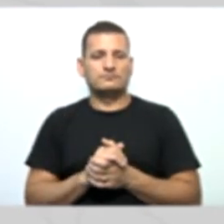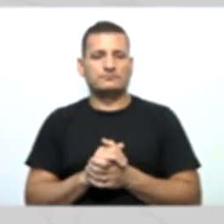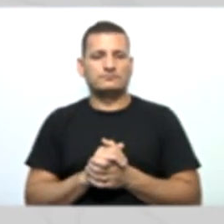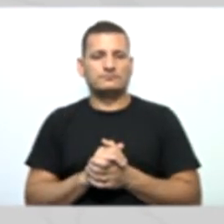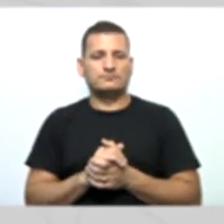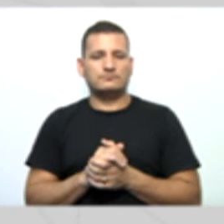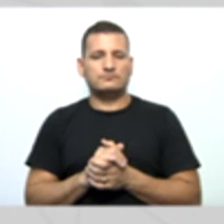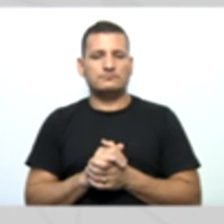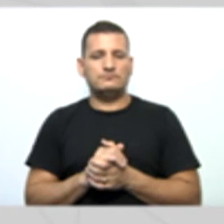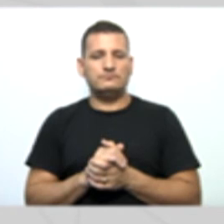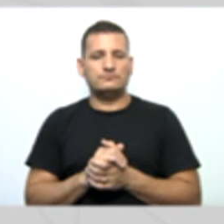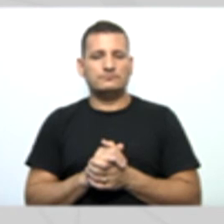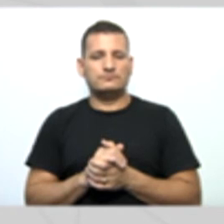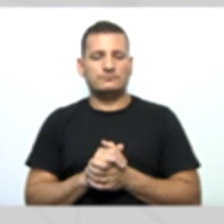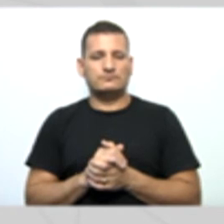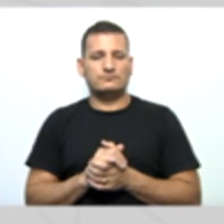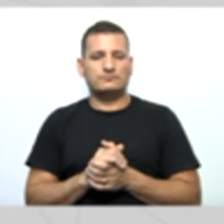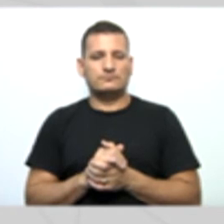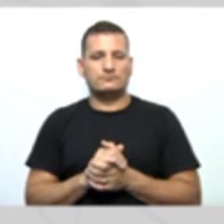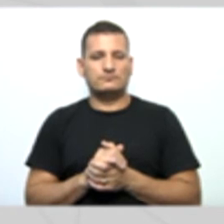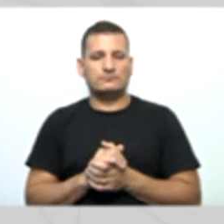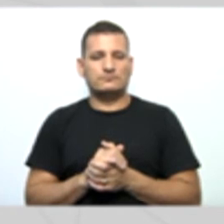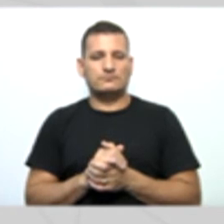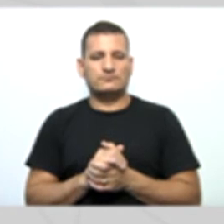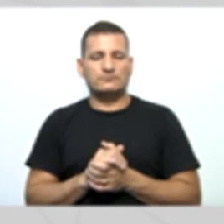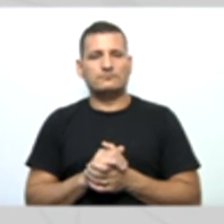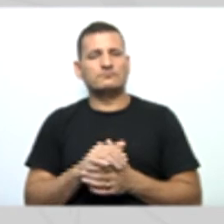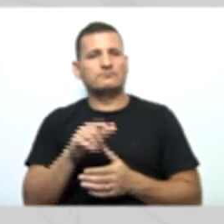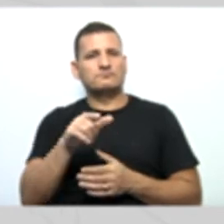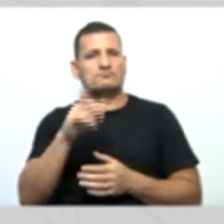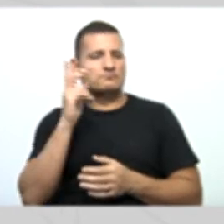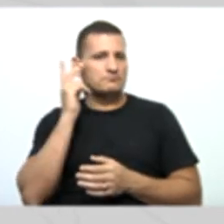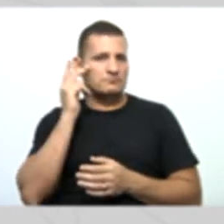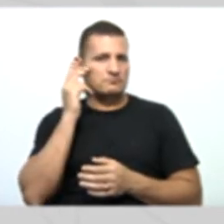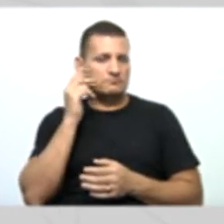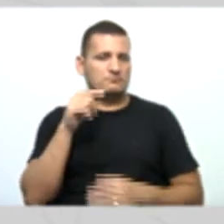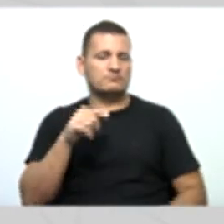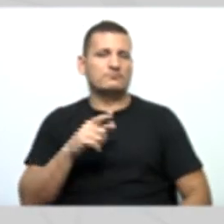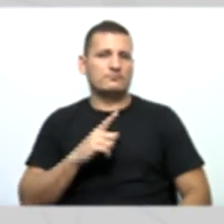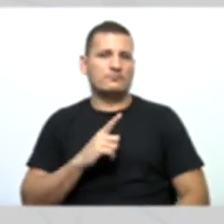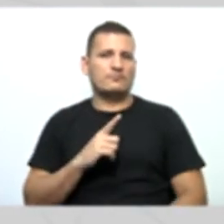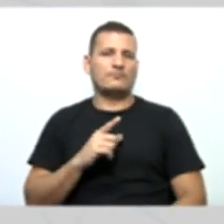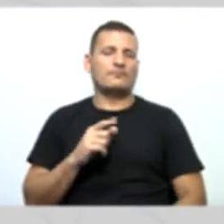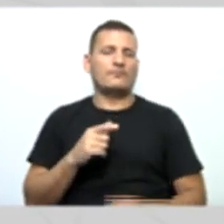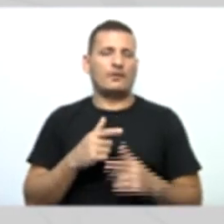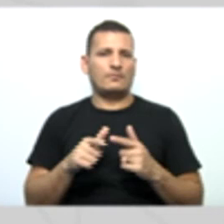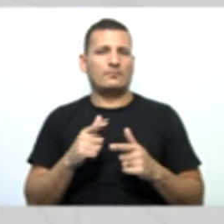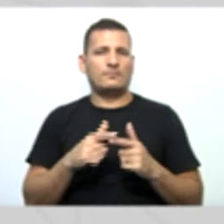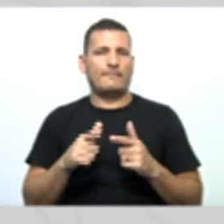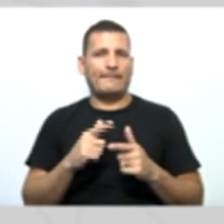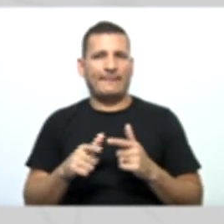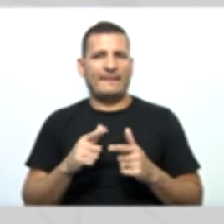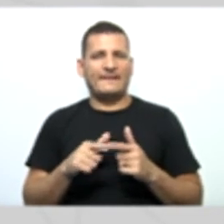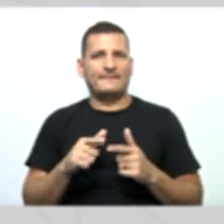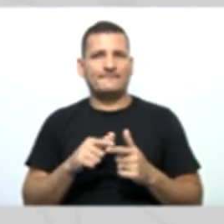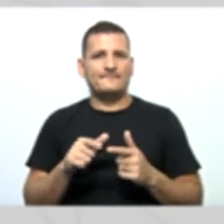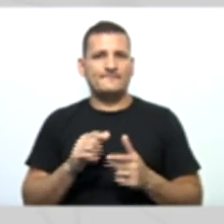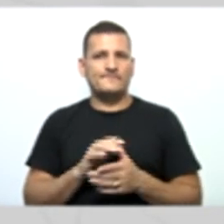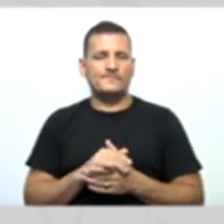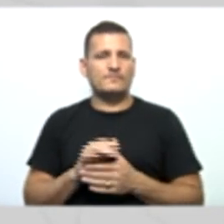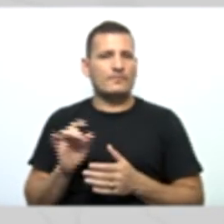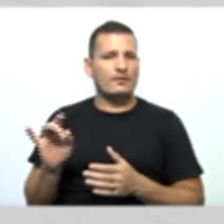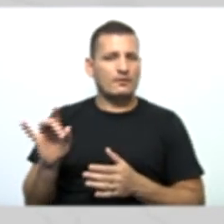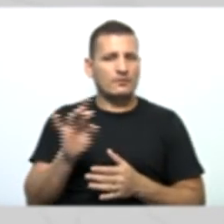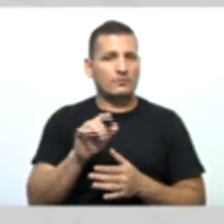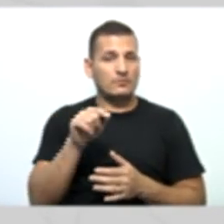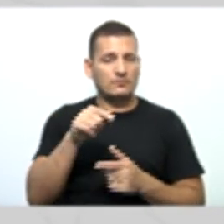Essa situação é bem comum, não é isso, professor? Você tem um problema, cada um vai